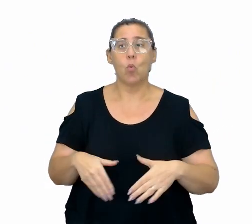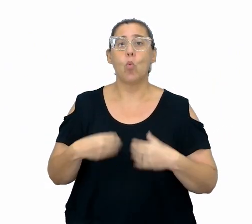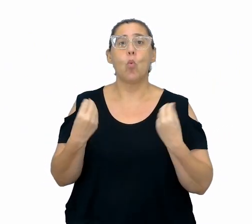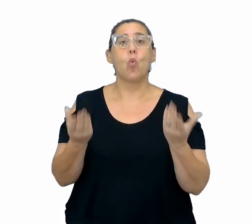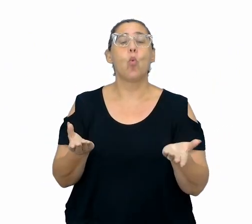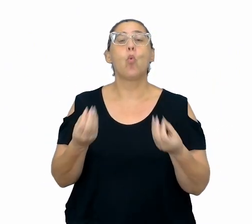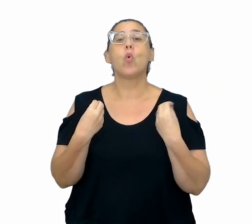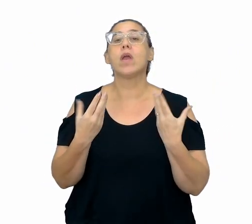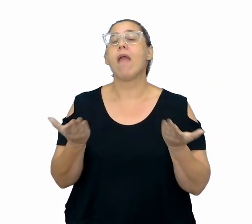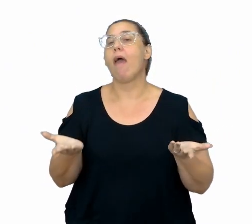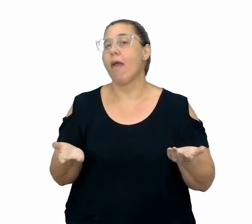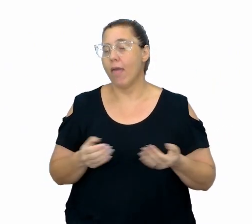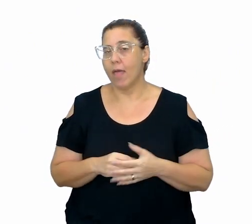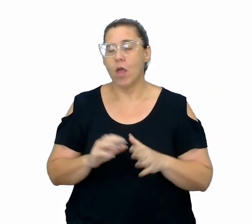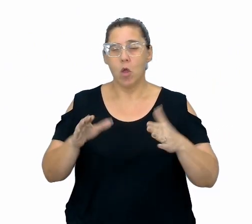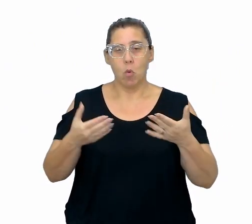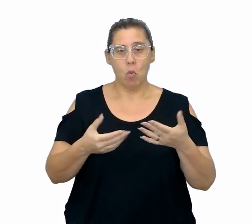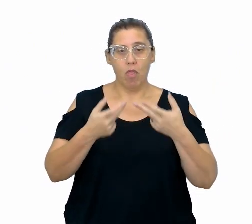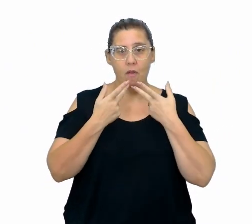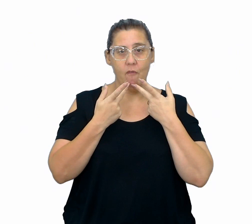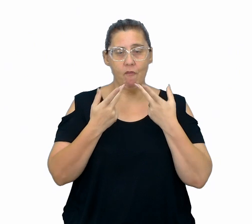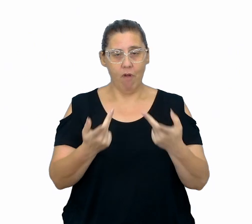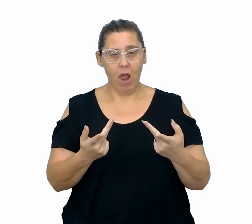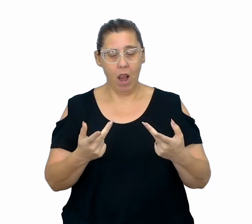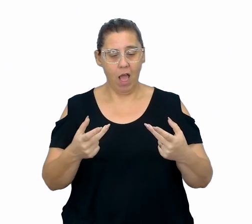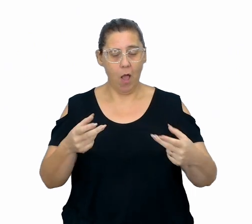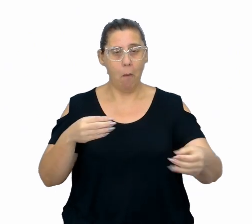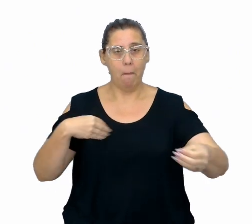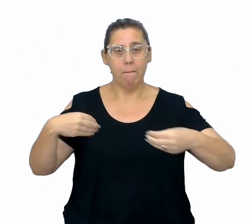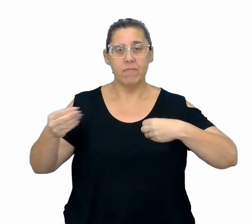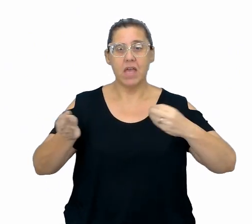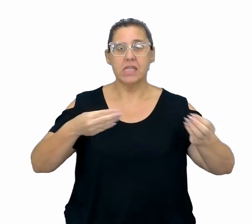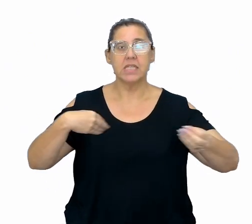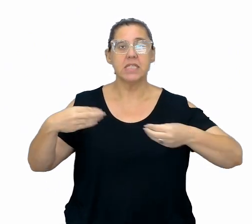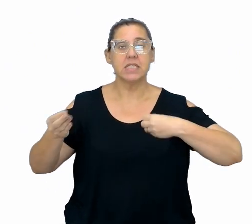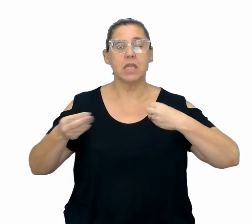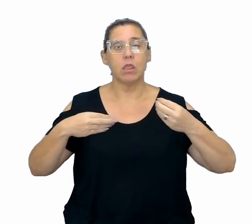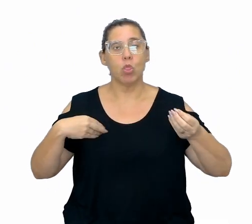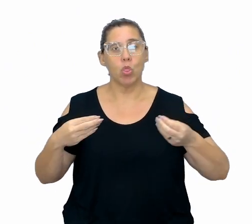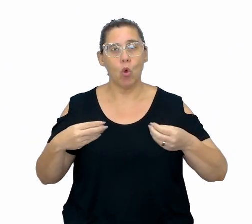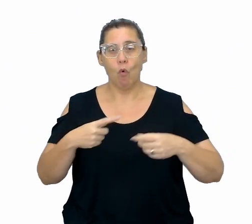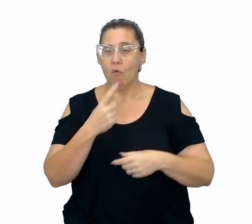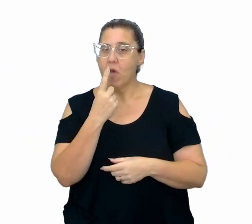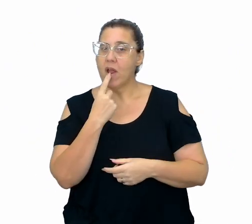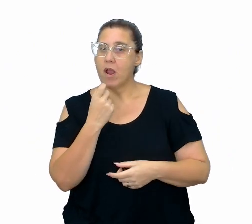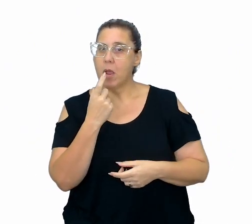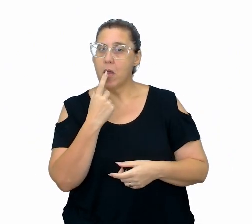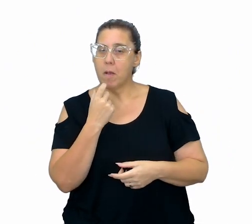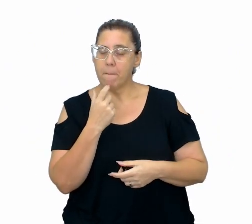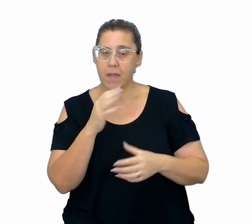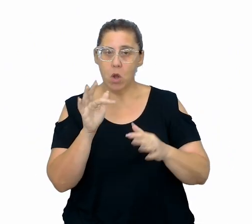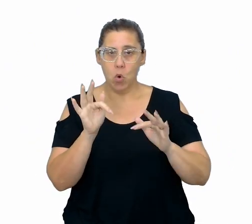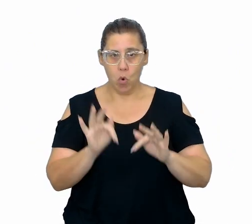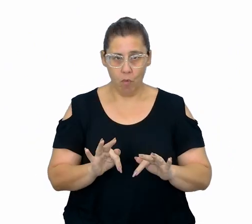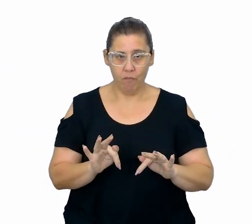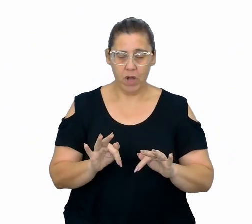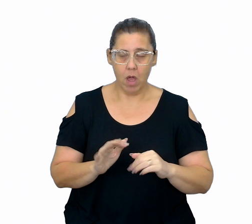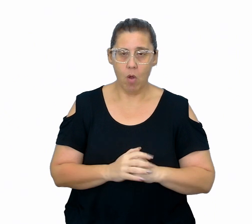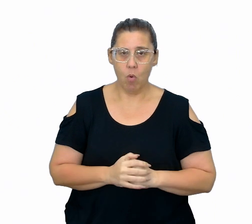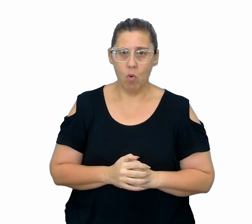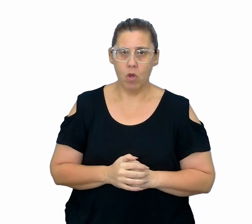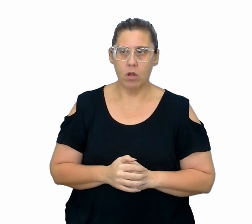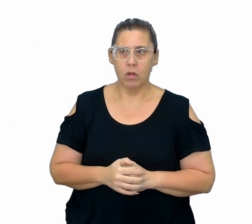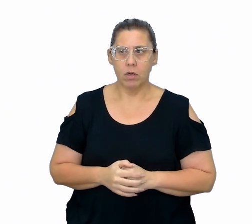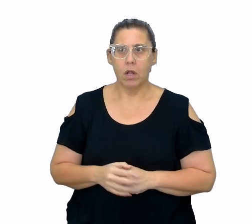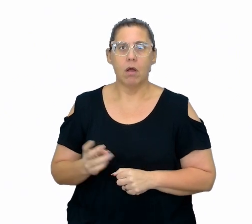trata. Quando ele cita o retalho de tecido vermelho no final do primeiro trecho,